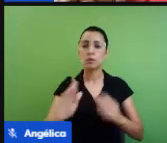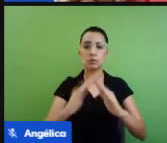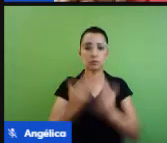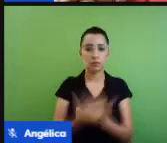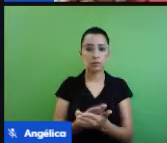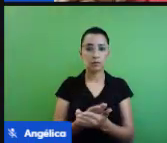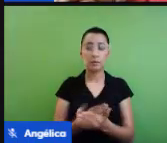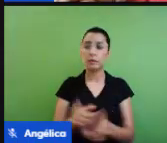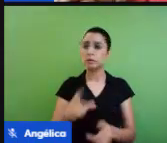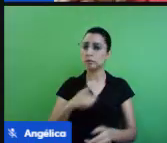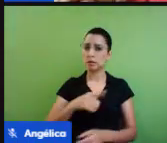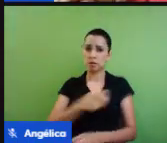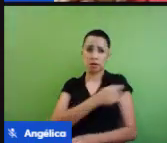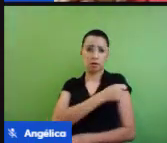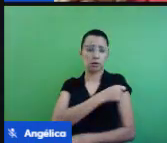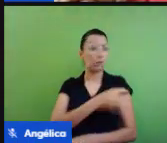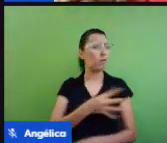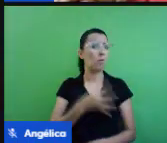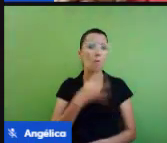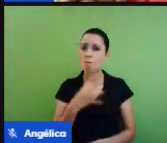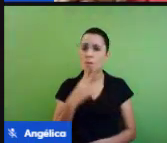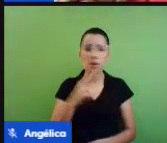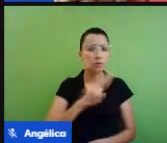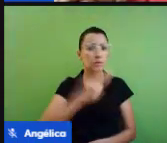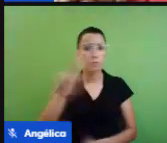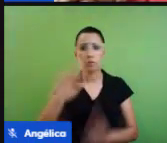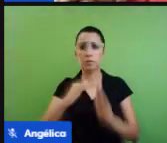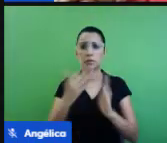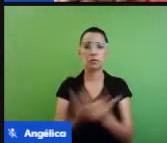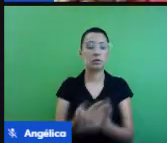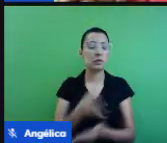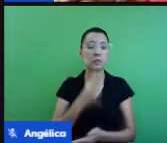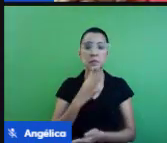não conhece o nome da escola, não conhece o nome da professora.